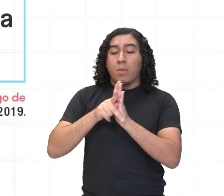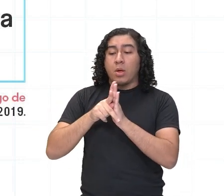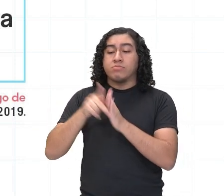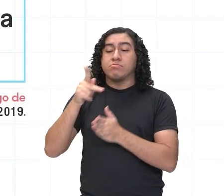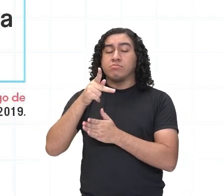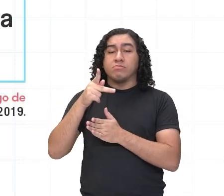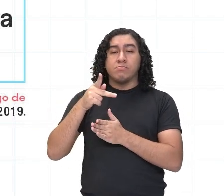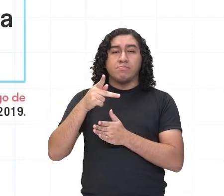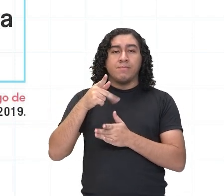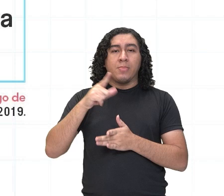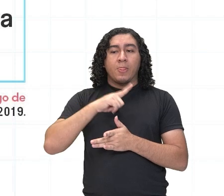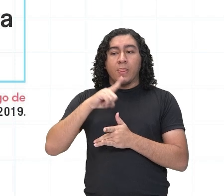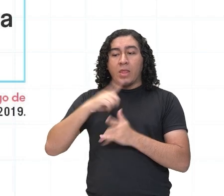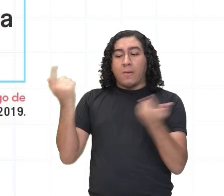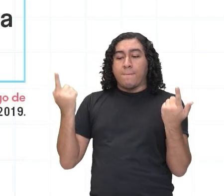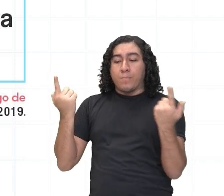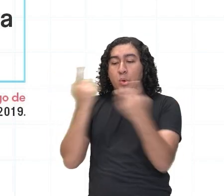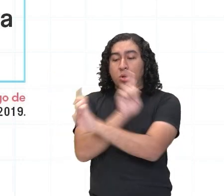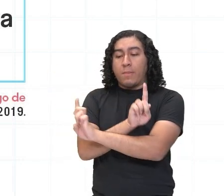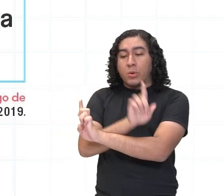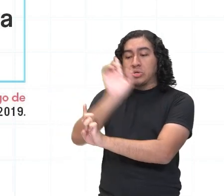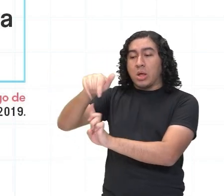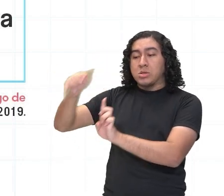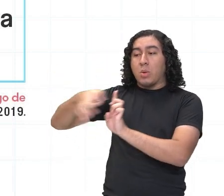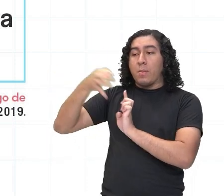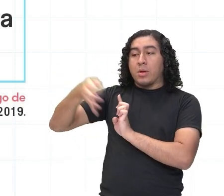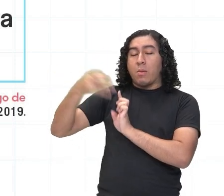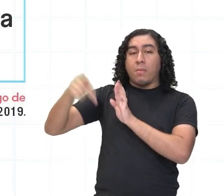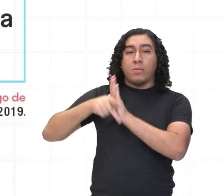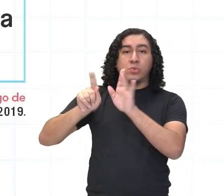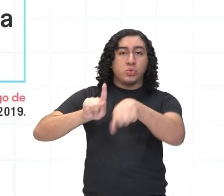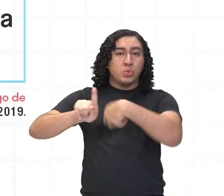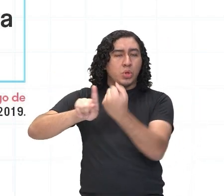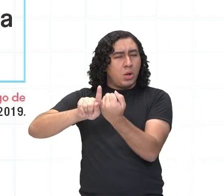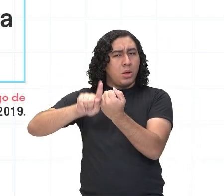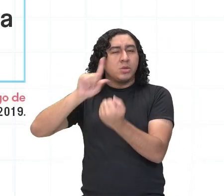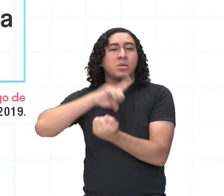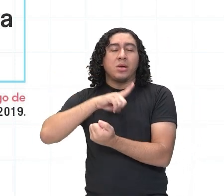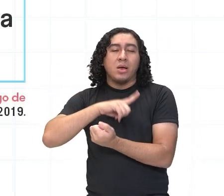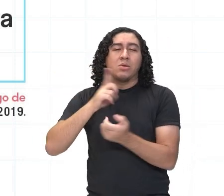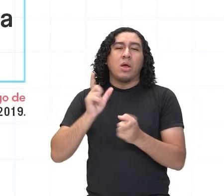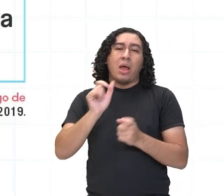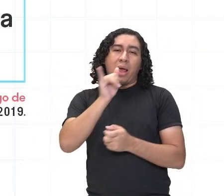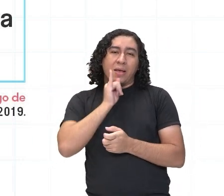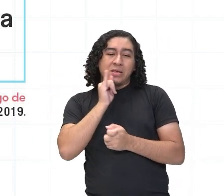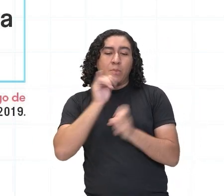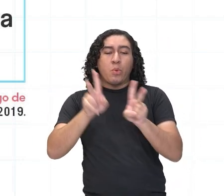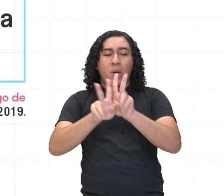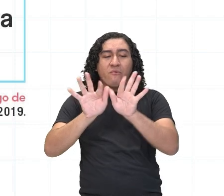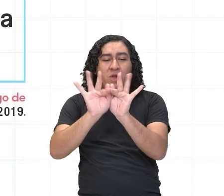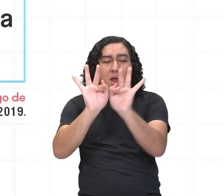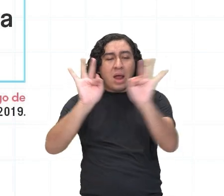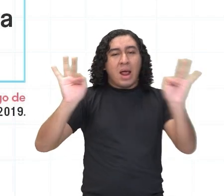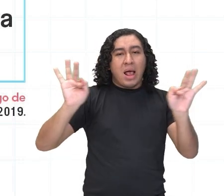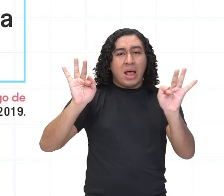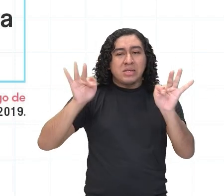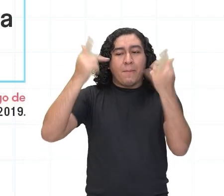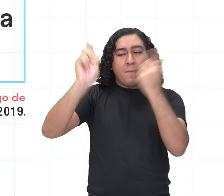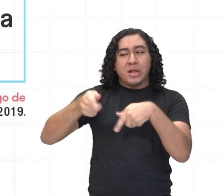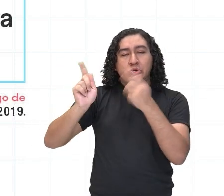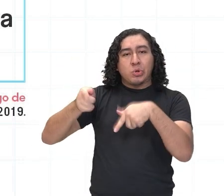serem contrapostos ao longo do texto, né? Então, vai trabalhar, vagabundo. É melhor estar trabalhando do